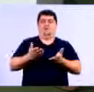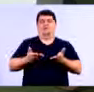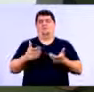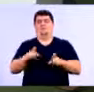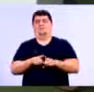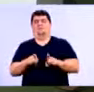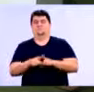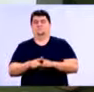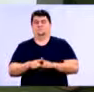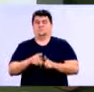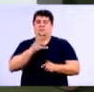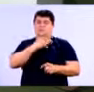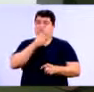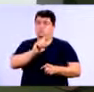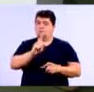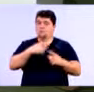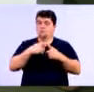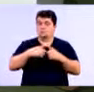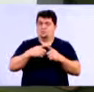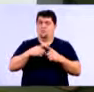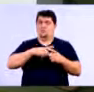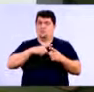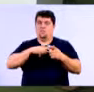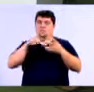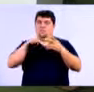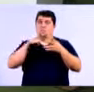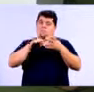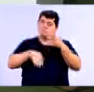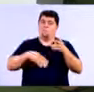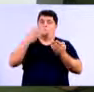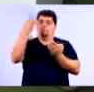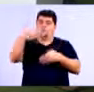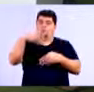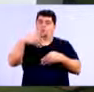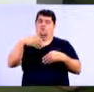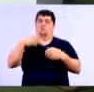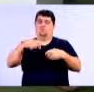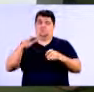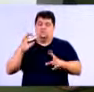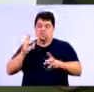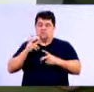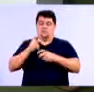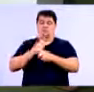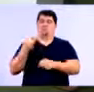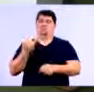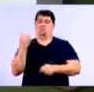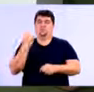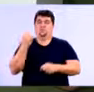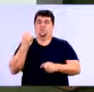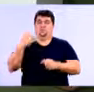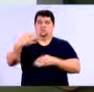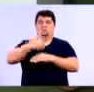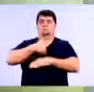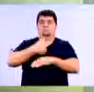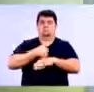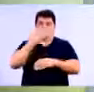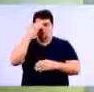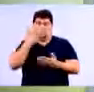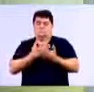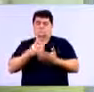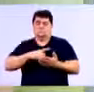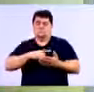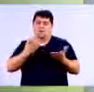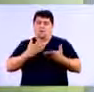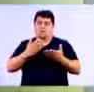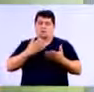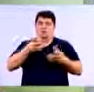Pessoal, não demora muito, porque logo depois vai ter as provas, né? E aí existe essa revisão ao longo desse período de tempo e eu acredito que quanto mais informação